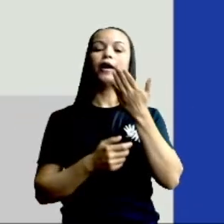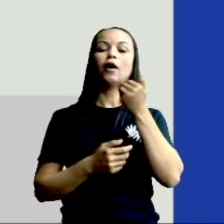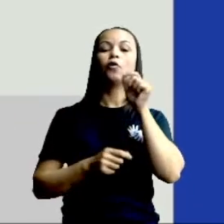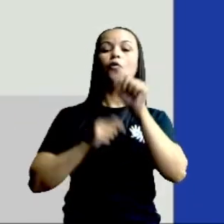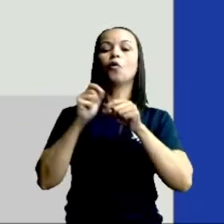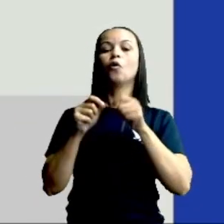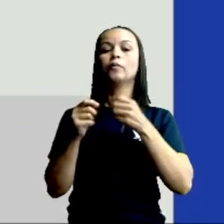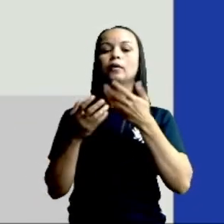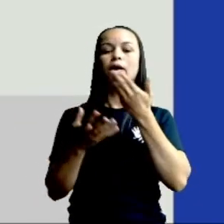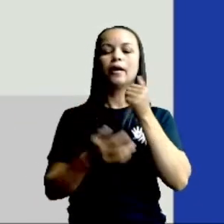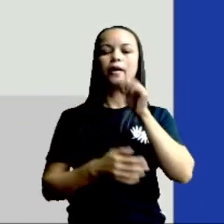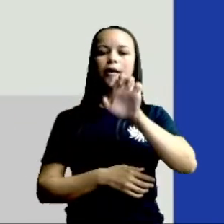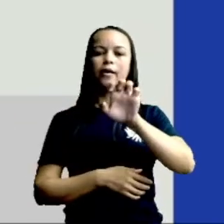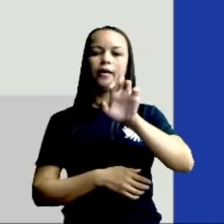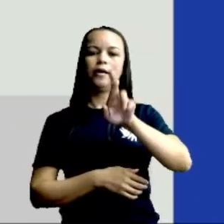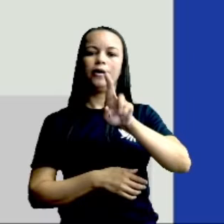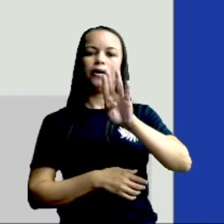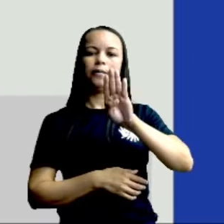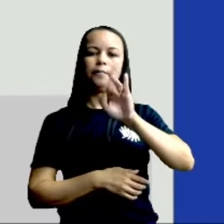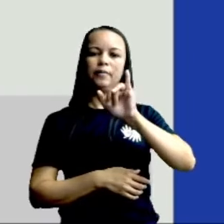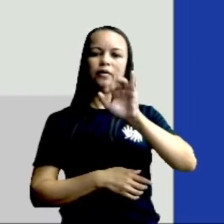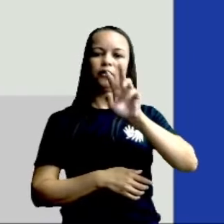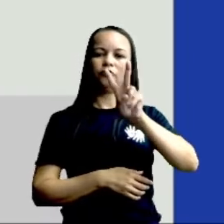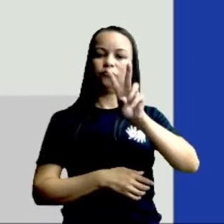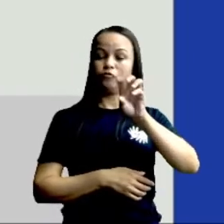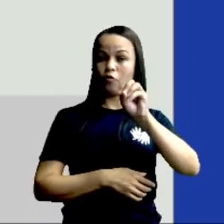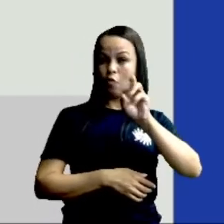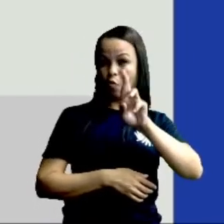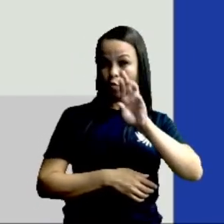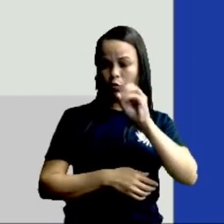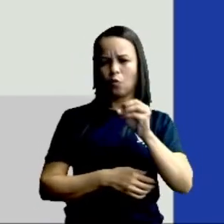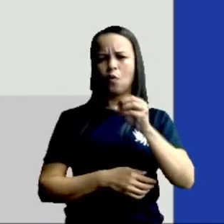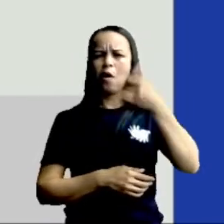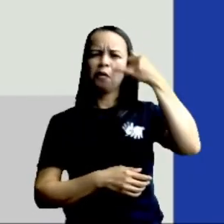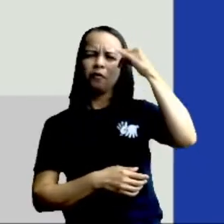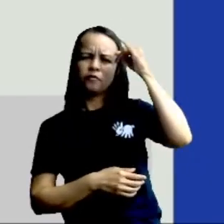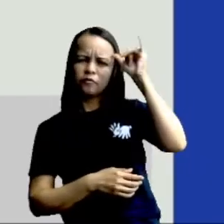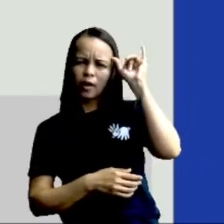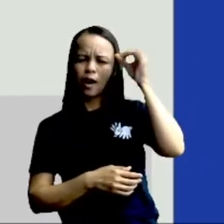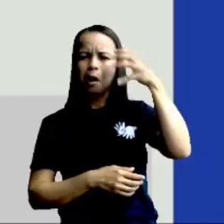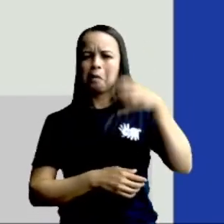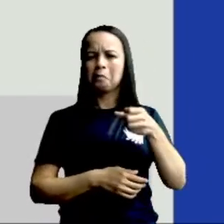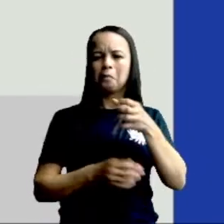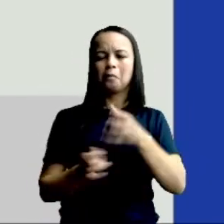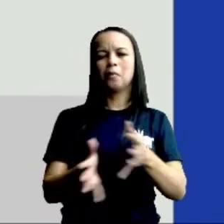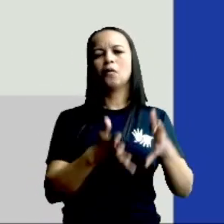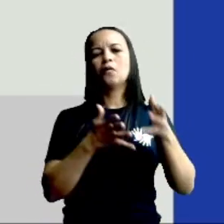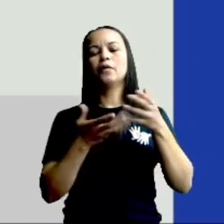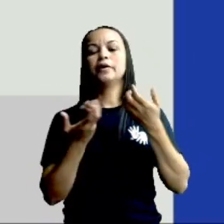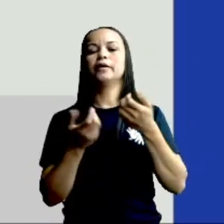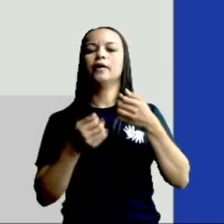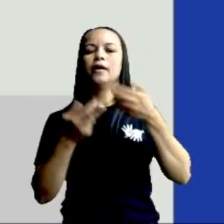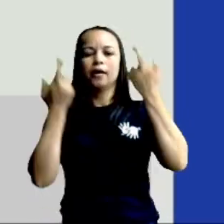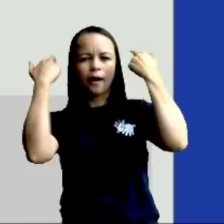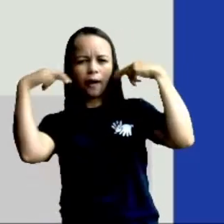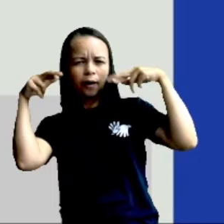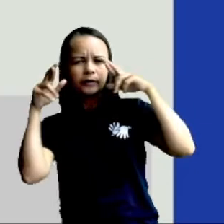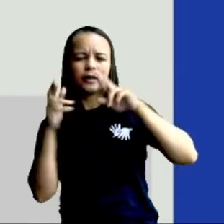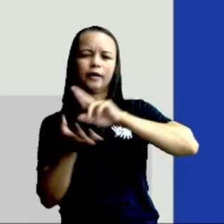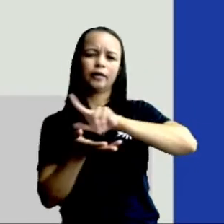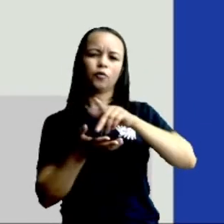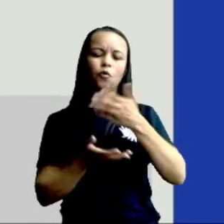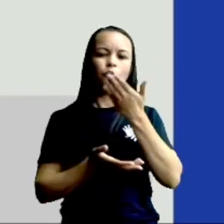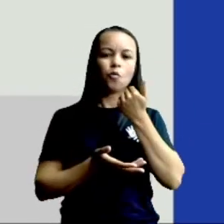herbívoros. Vaca, boi, ovelha, carneiro, tá? São animais herbívoros, ou seja, eles só